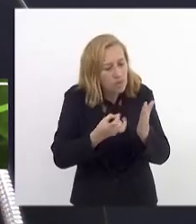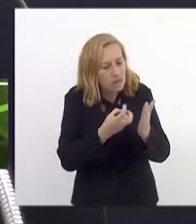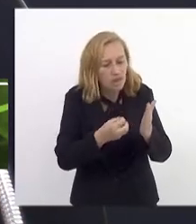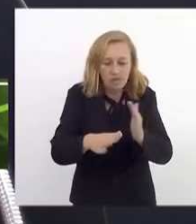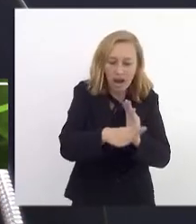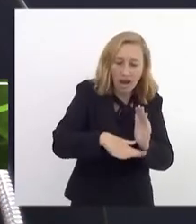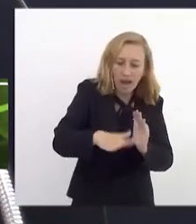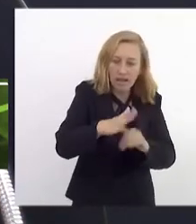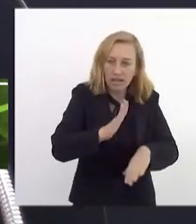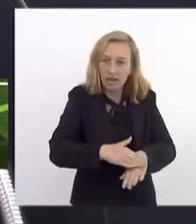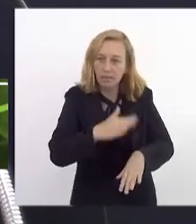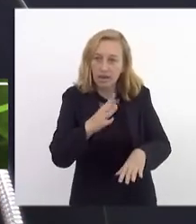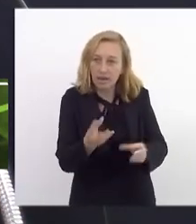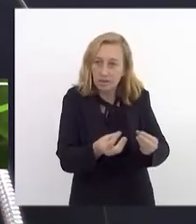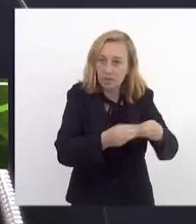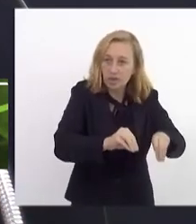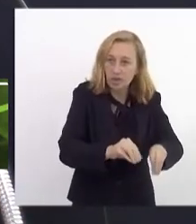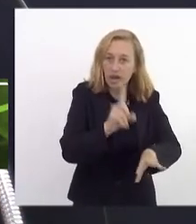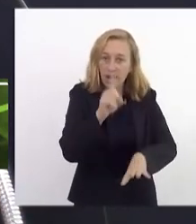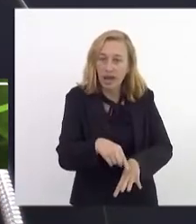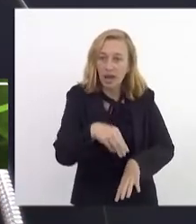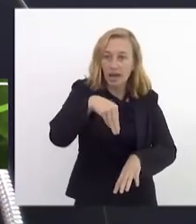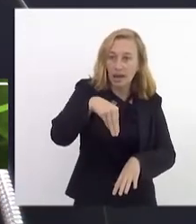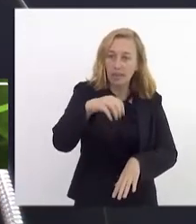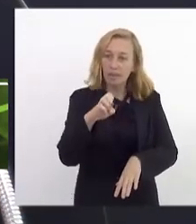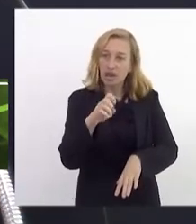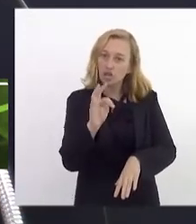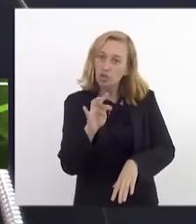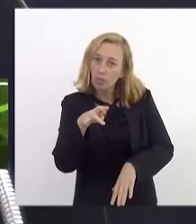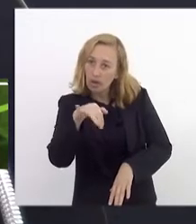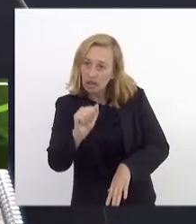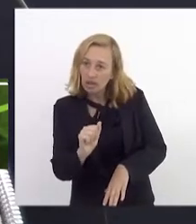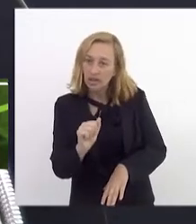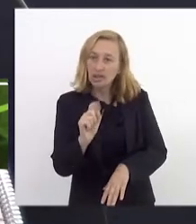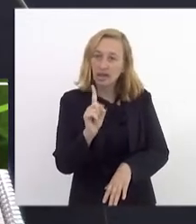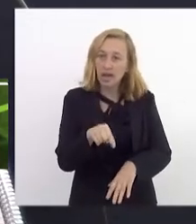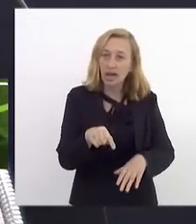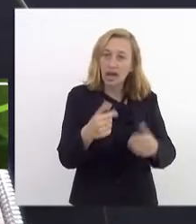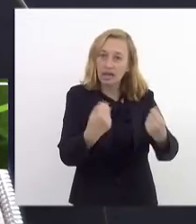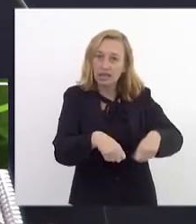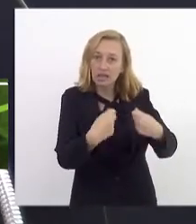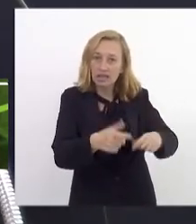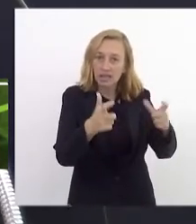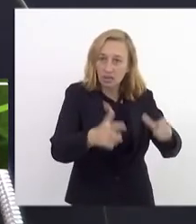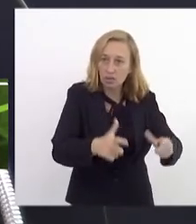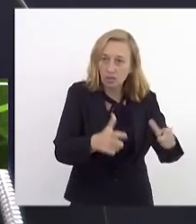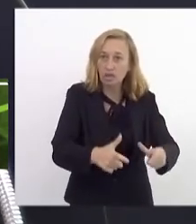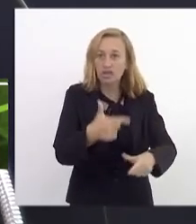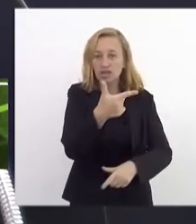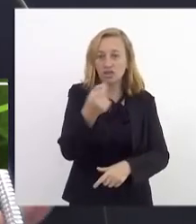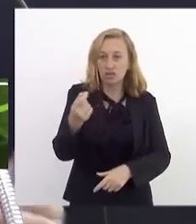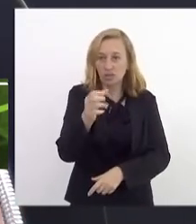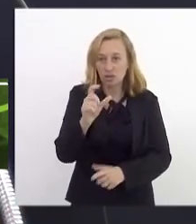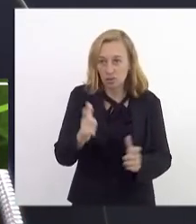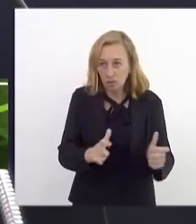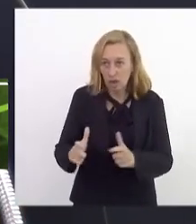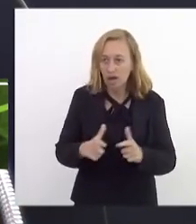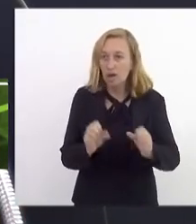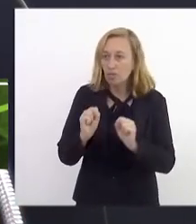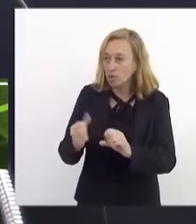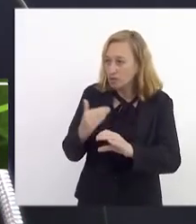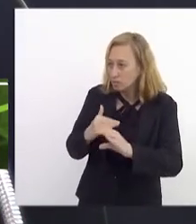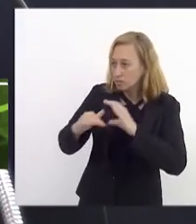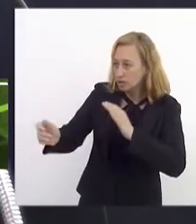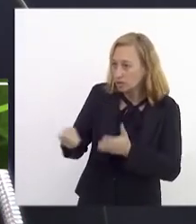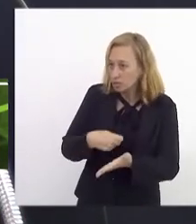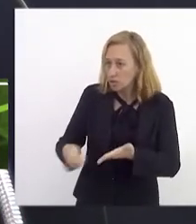mais devastada é a área metropolitana. Então, é um critério mesmo pela necessidade desses 20 locais. E depois a gente pode mandar por